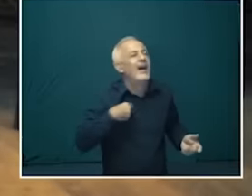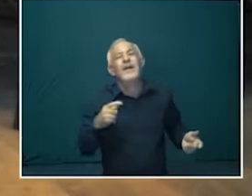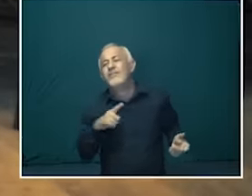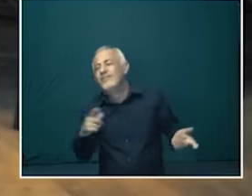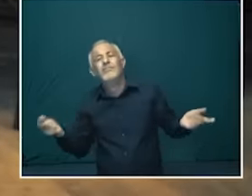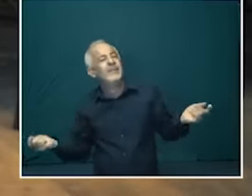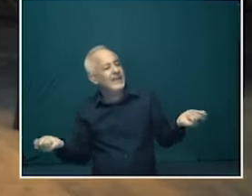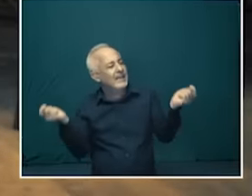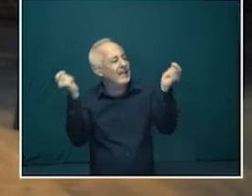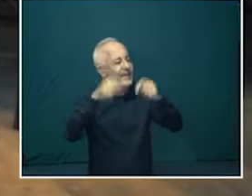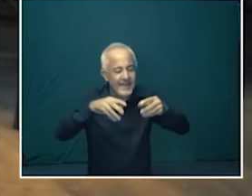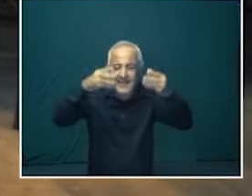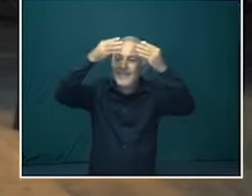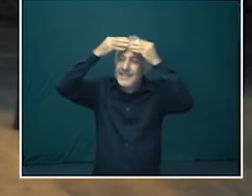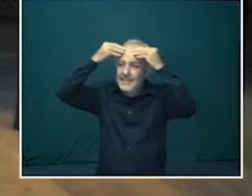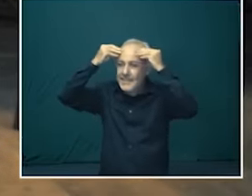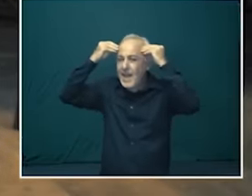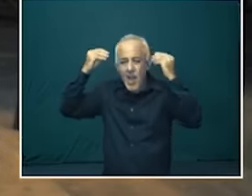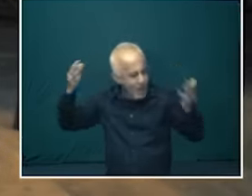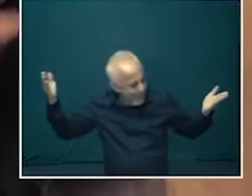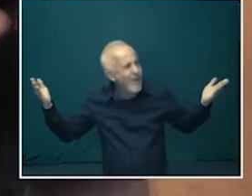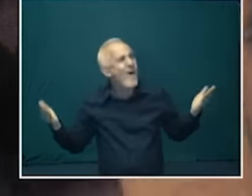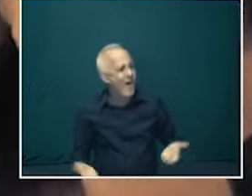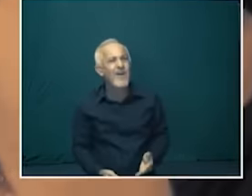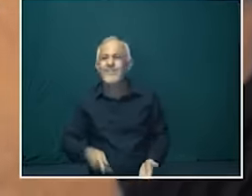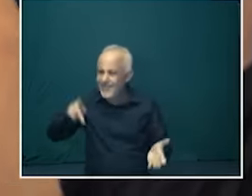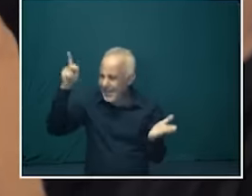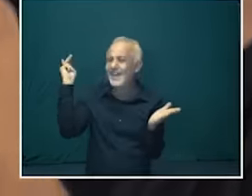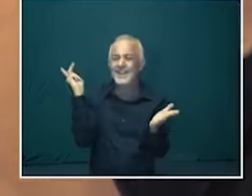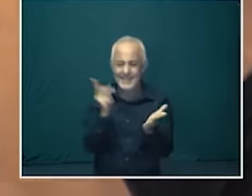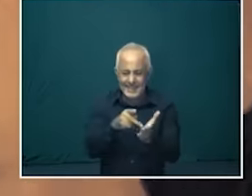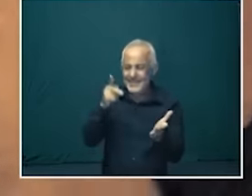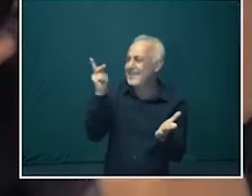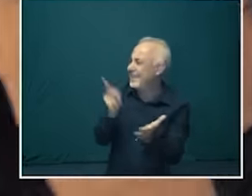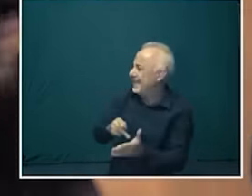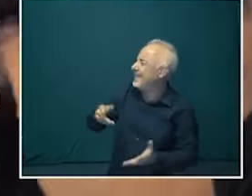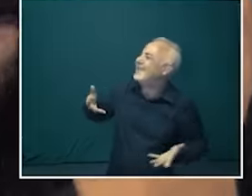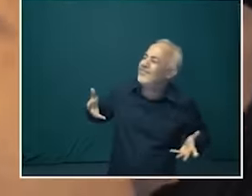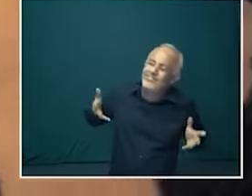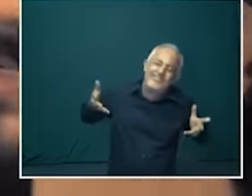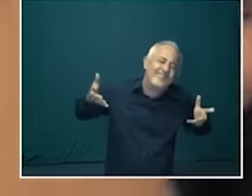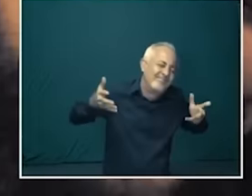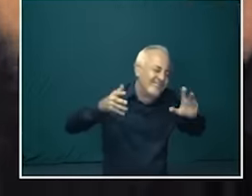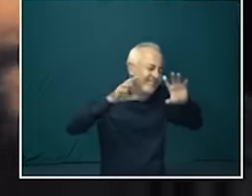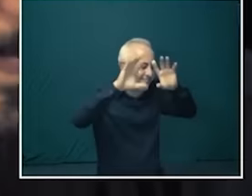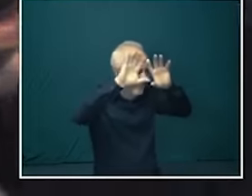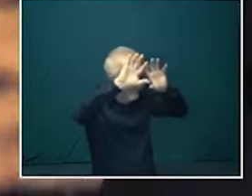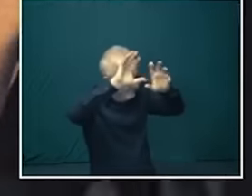te apagar da minha mente, apagarei agora.